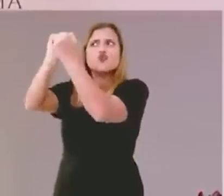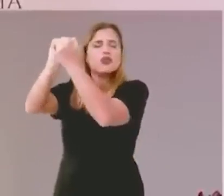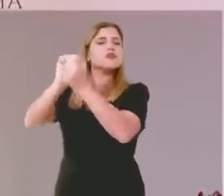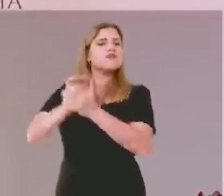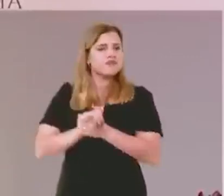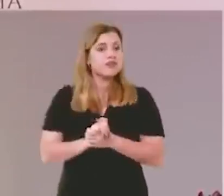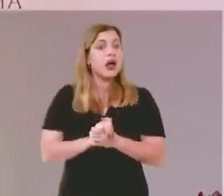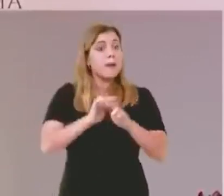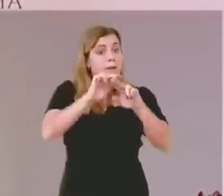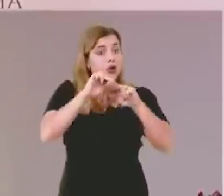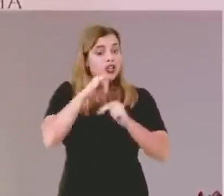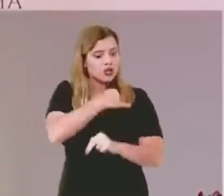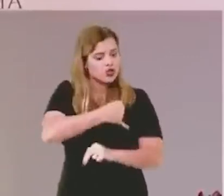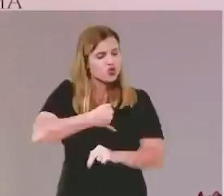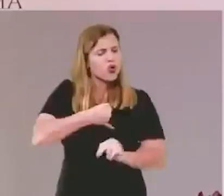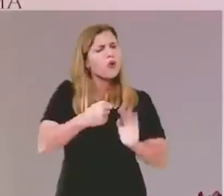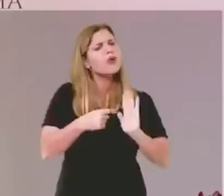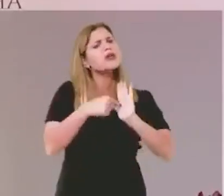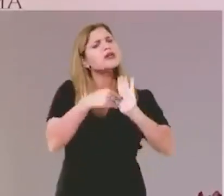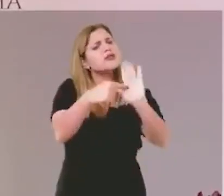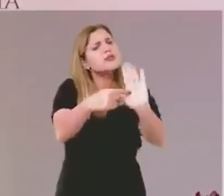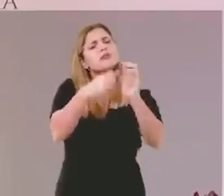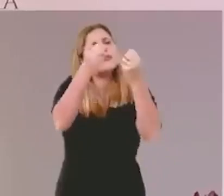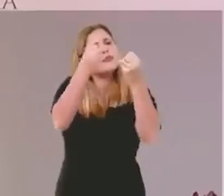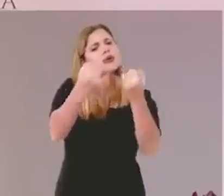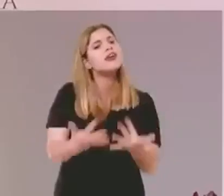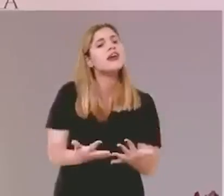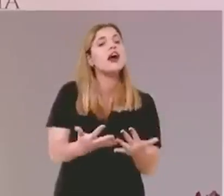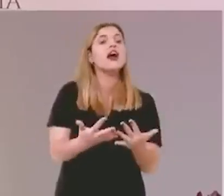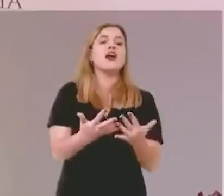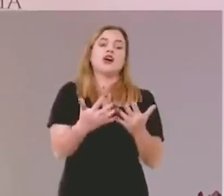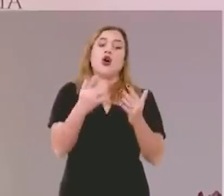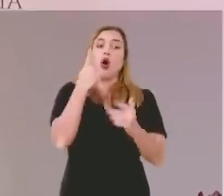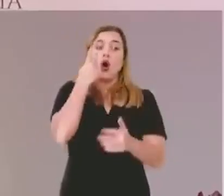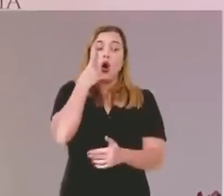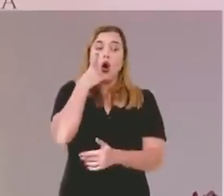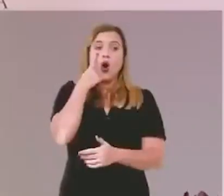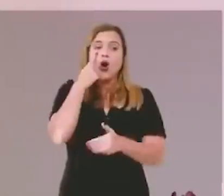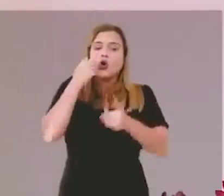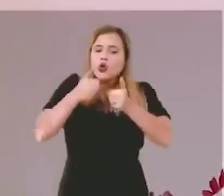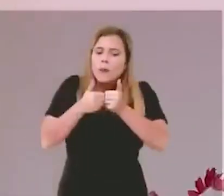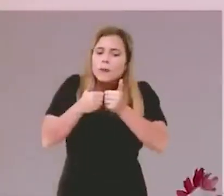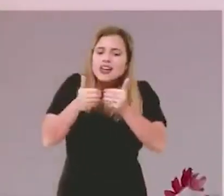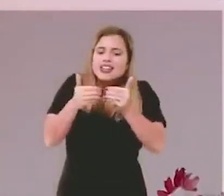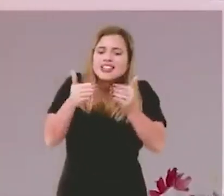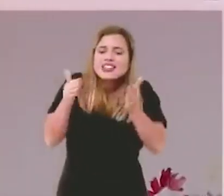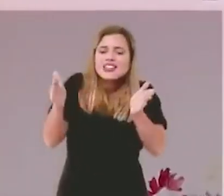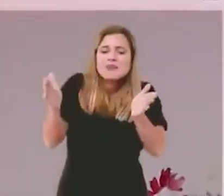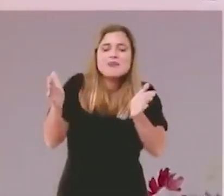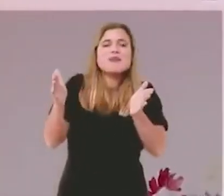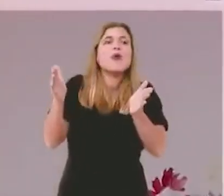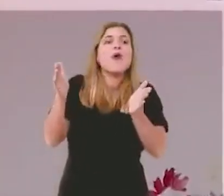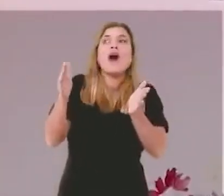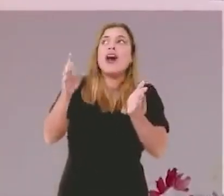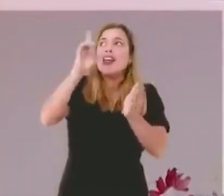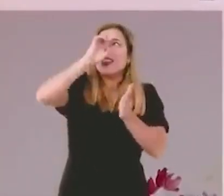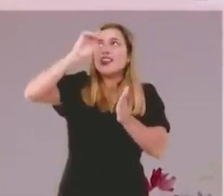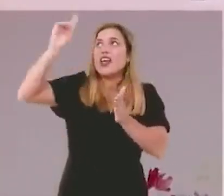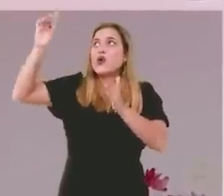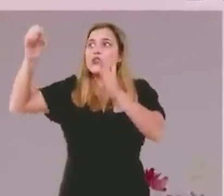Deus. Não ser apenas inferior a Deus, como pensará Ario de Alexandria, não apenas um ser superior aos